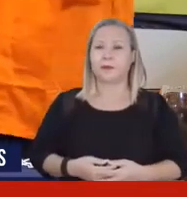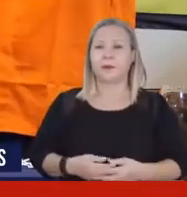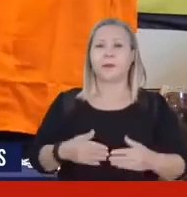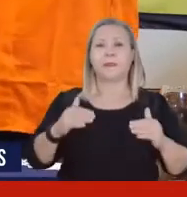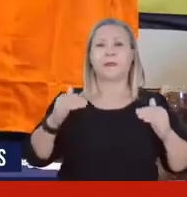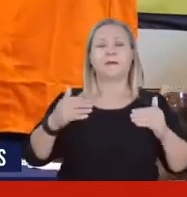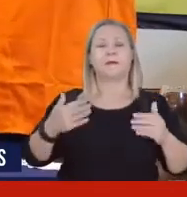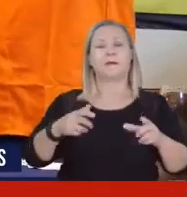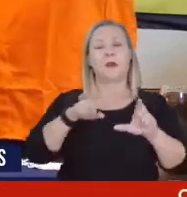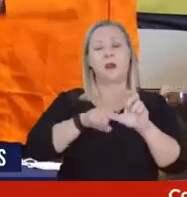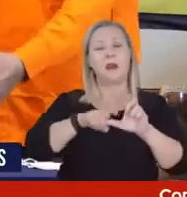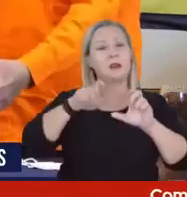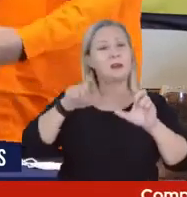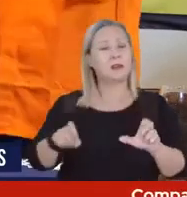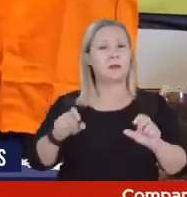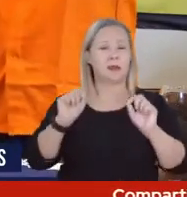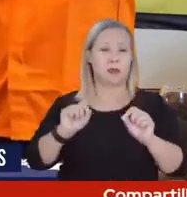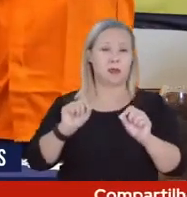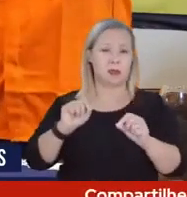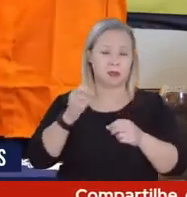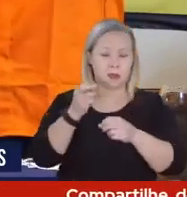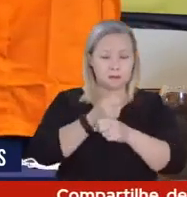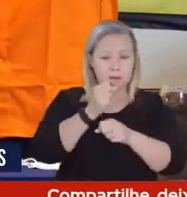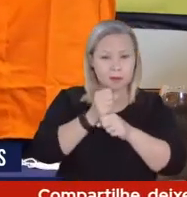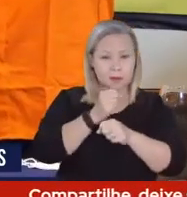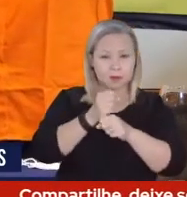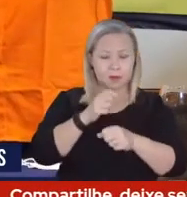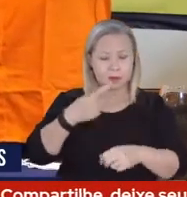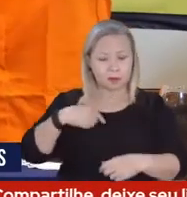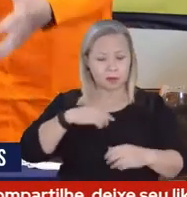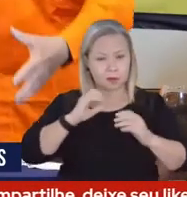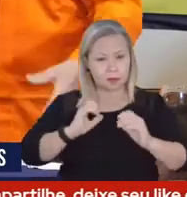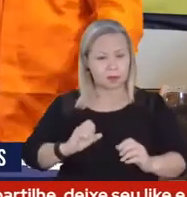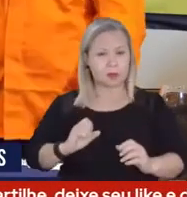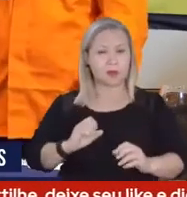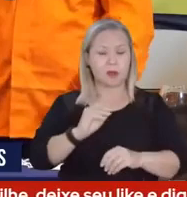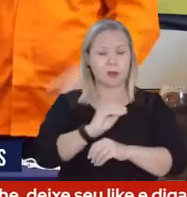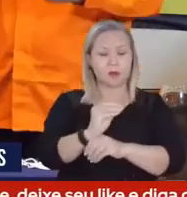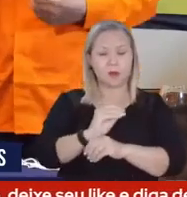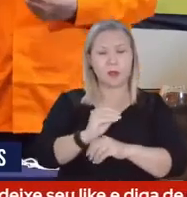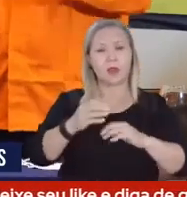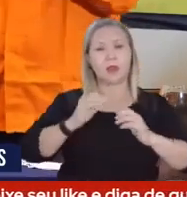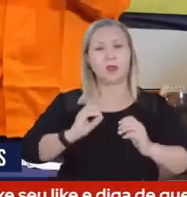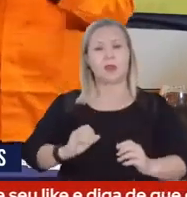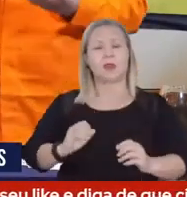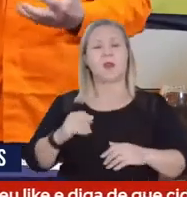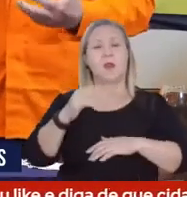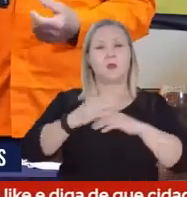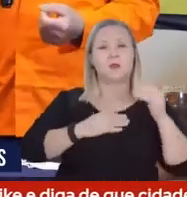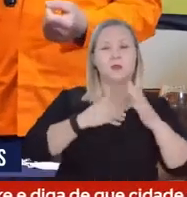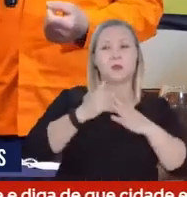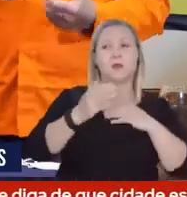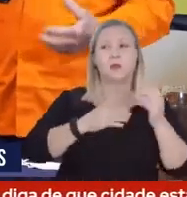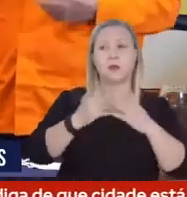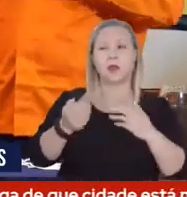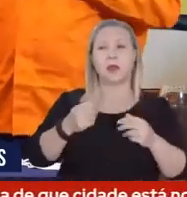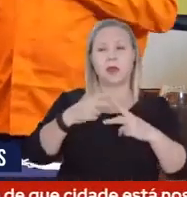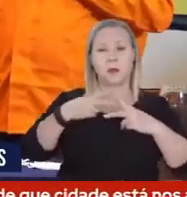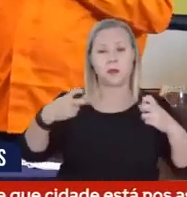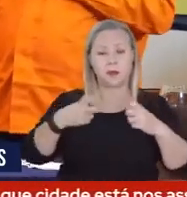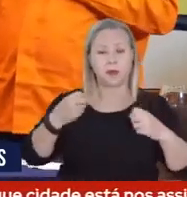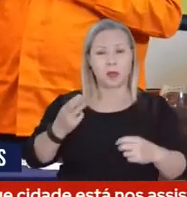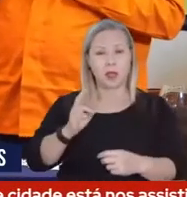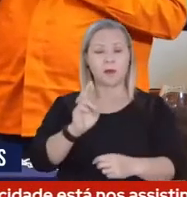autoconfiança nos nossos cidadãos, nos nossos profissionais. Né? A Petrobras representa isso. Entendeu?